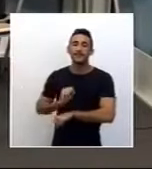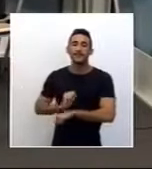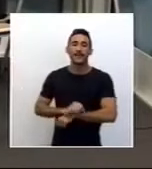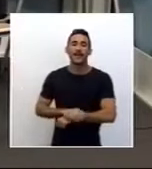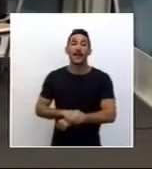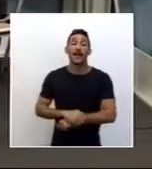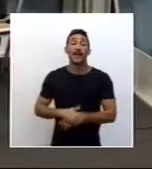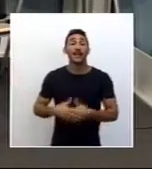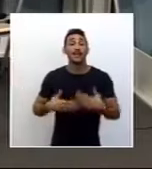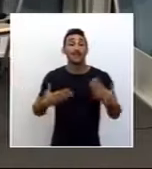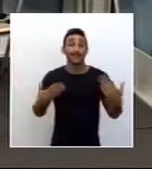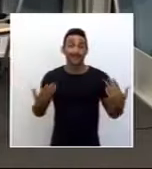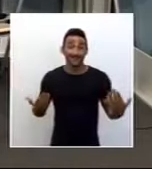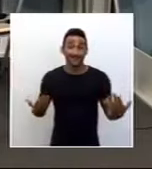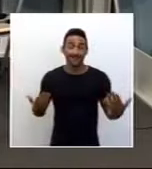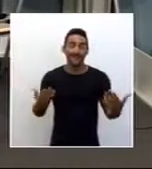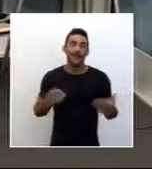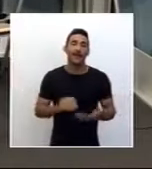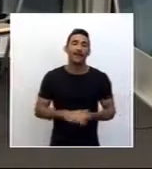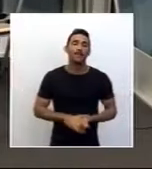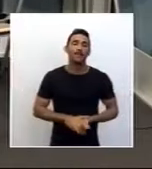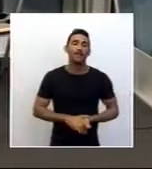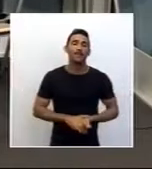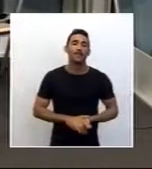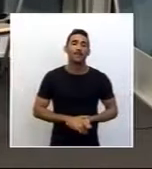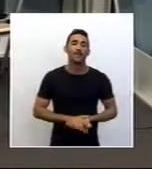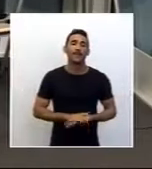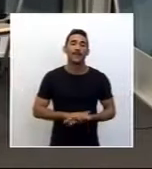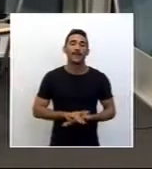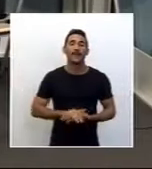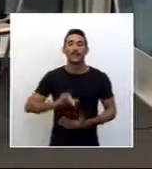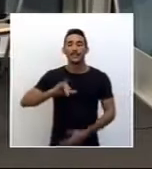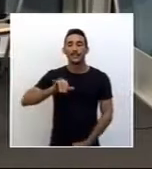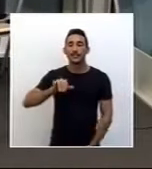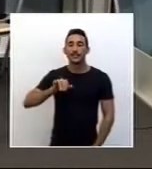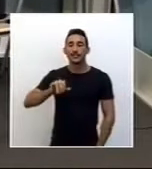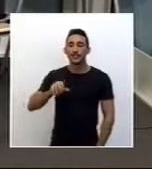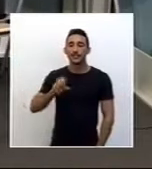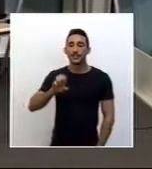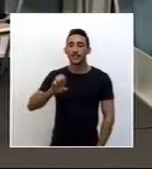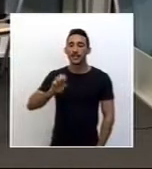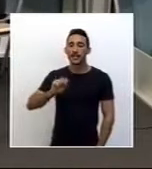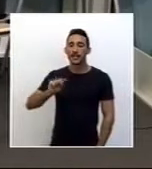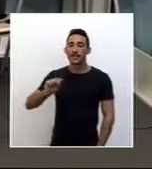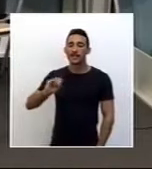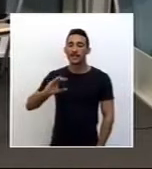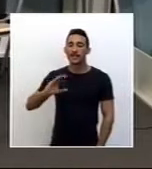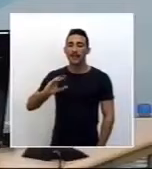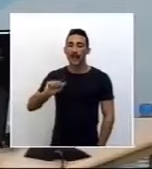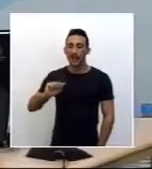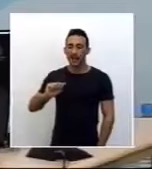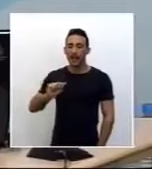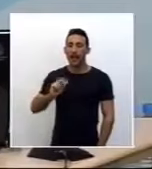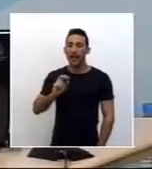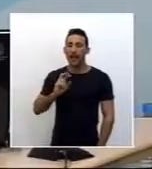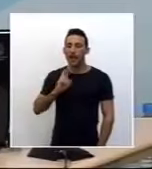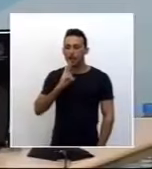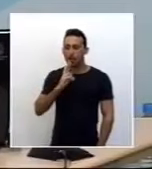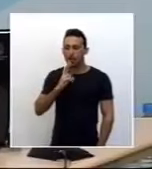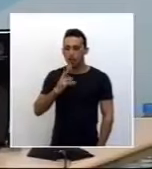e não a gente tem aqui a Jéssica a Larissa também responderam